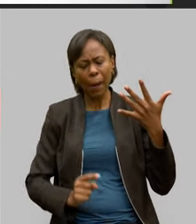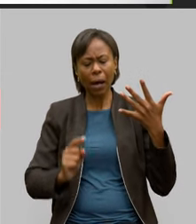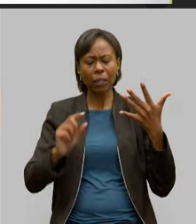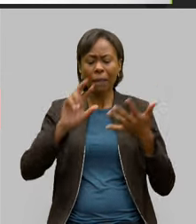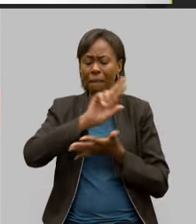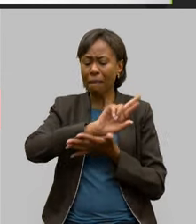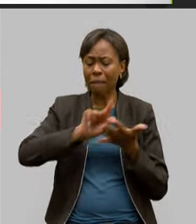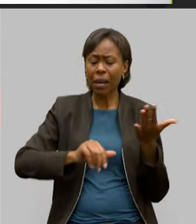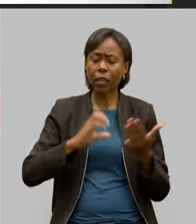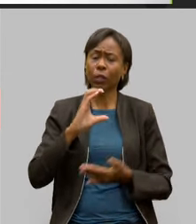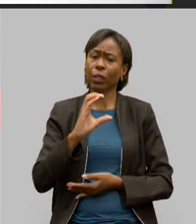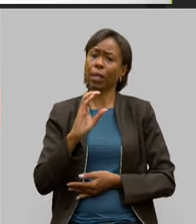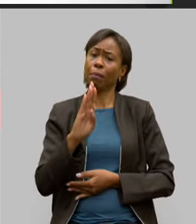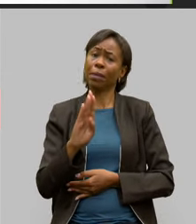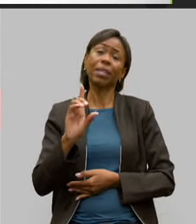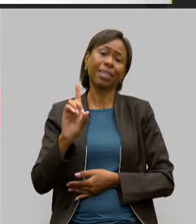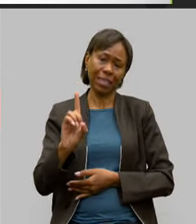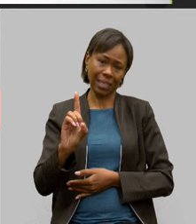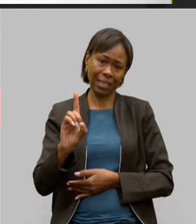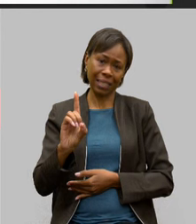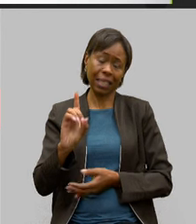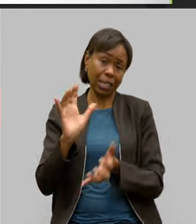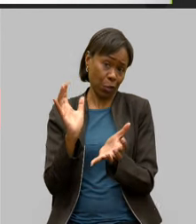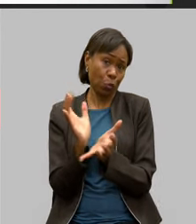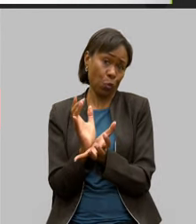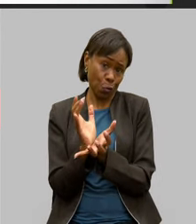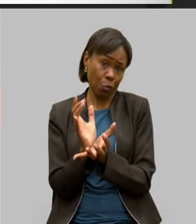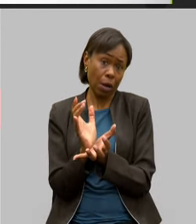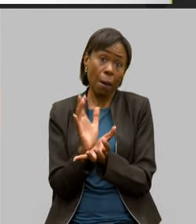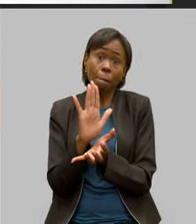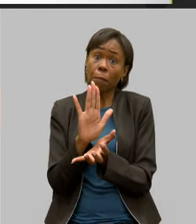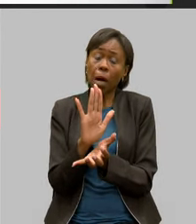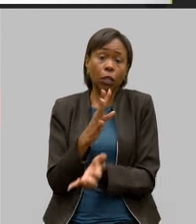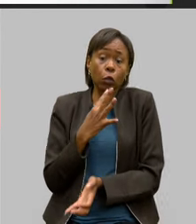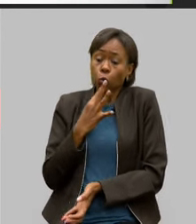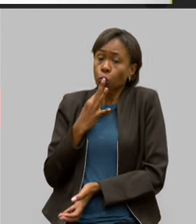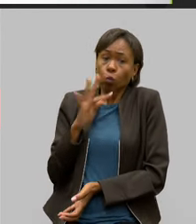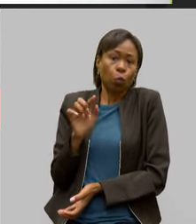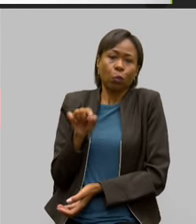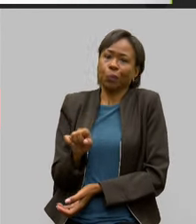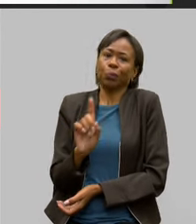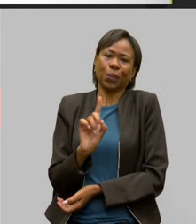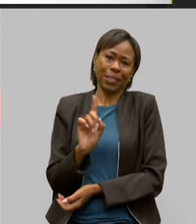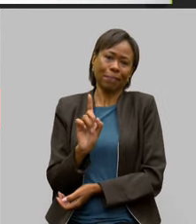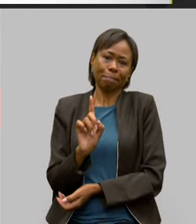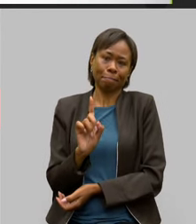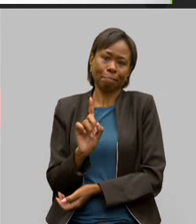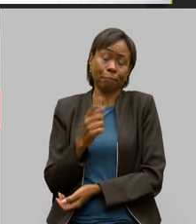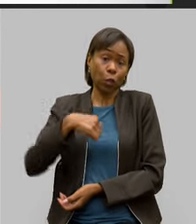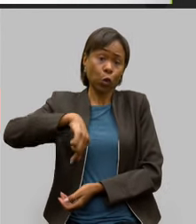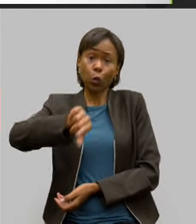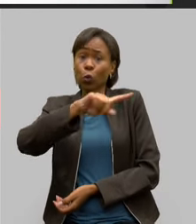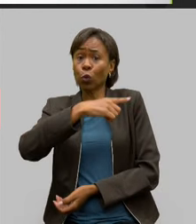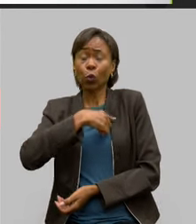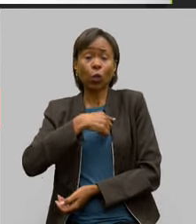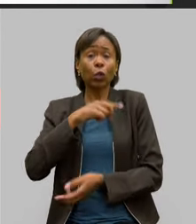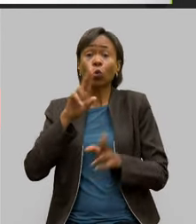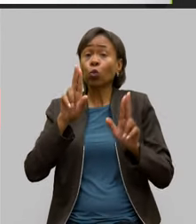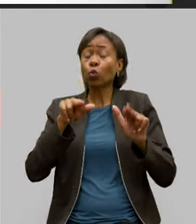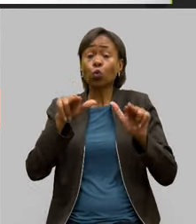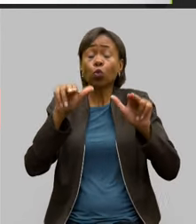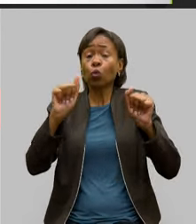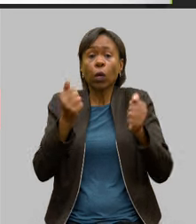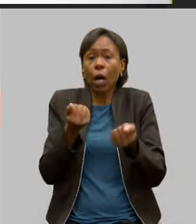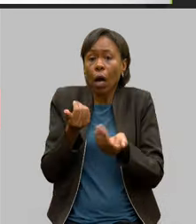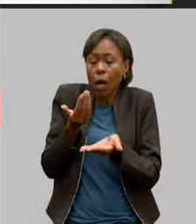são basicamente desconhecidos nós sequer nunca separamos para